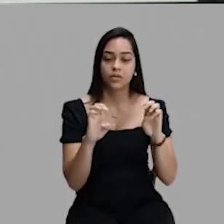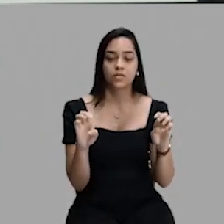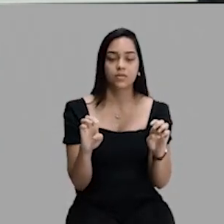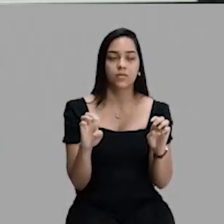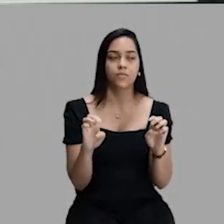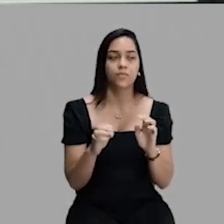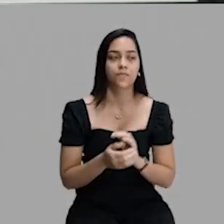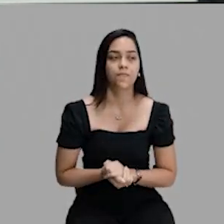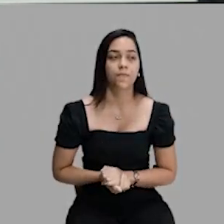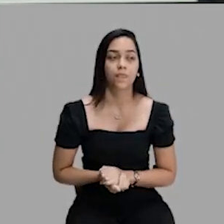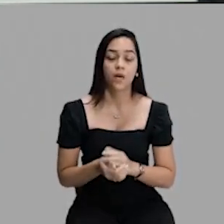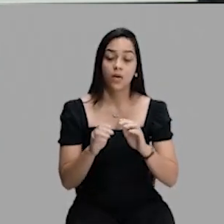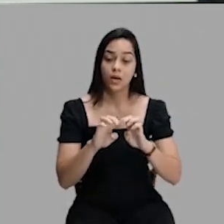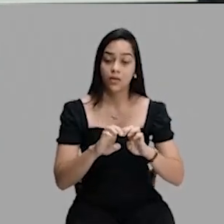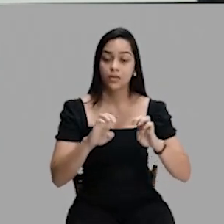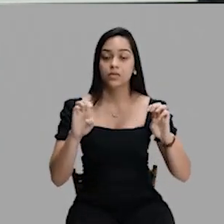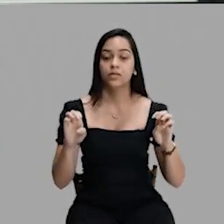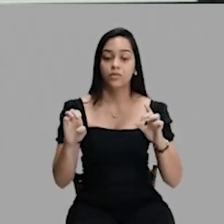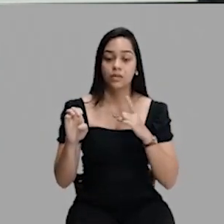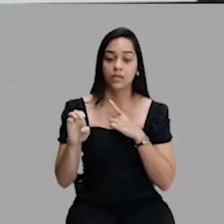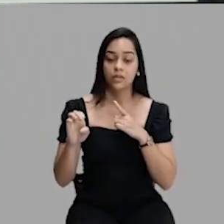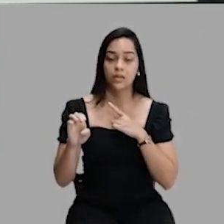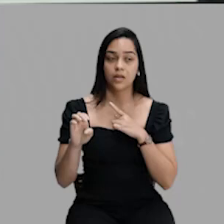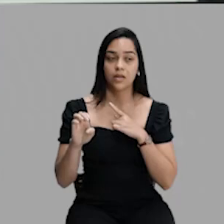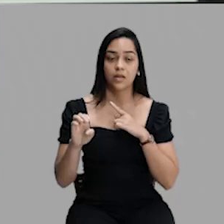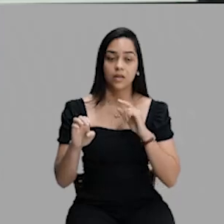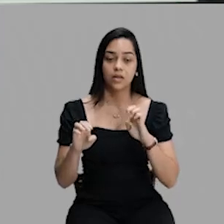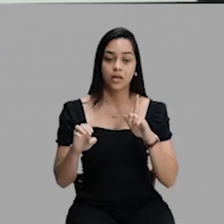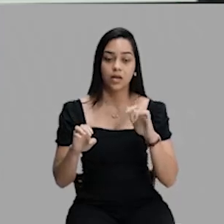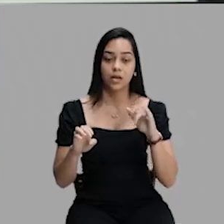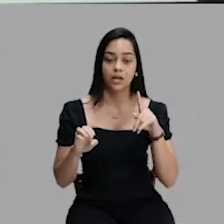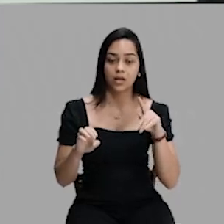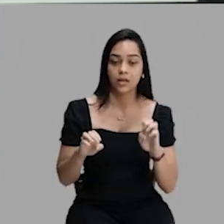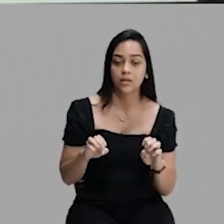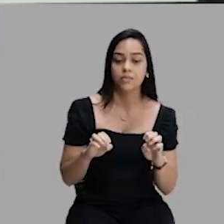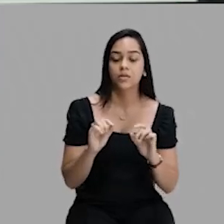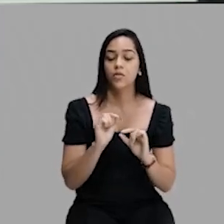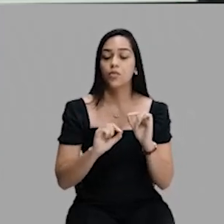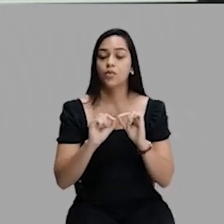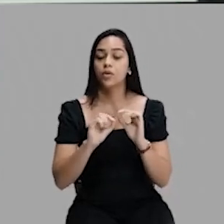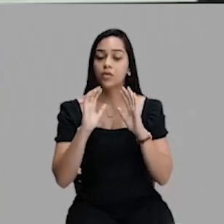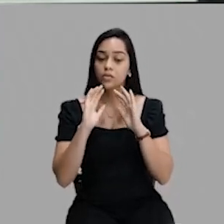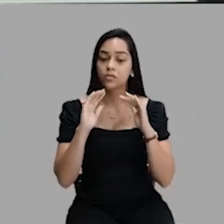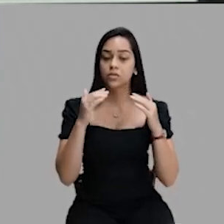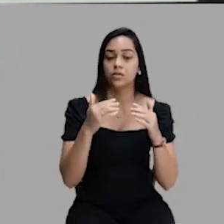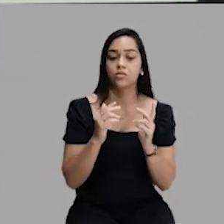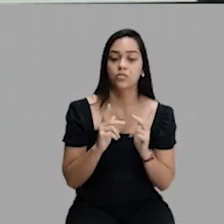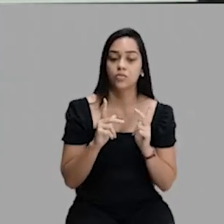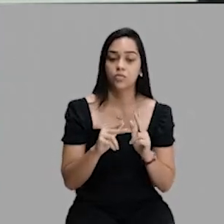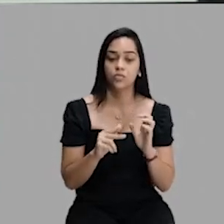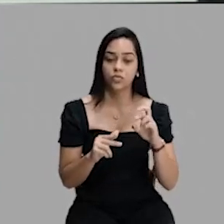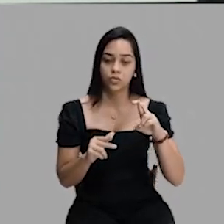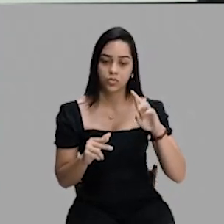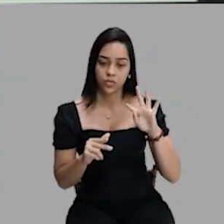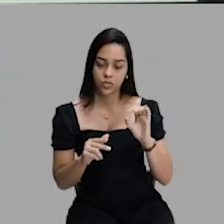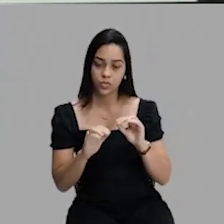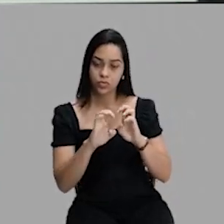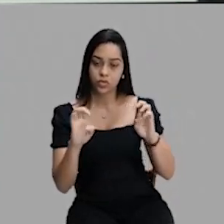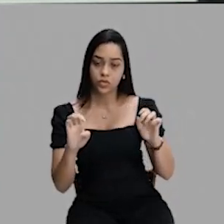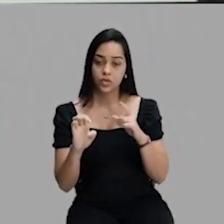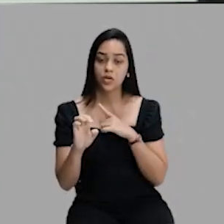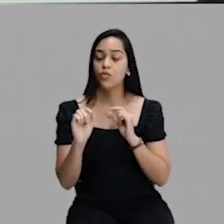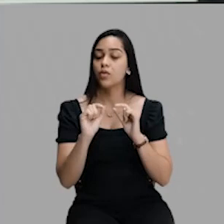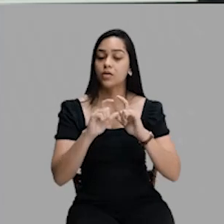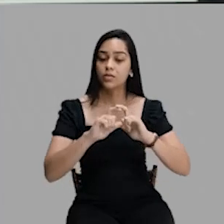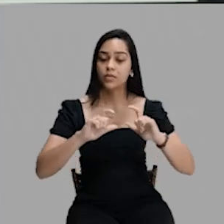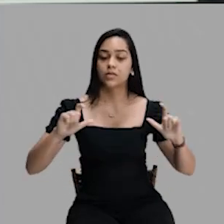né? Então, a equação dessa elipse, quando o centro coincide com o centro dos eixos, é dado